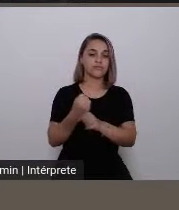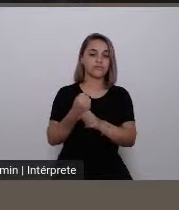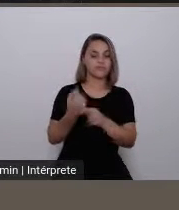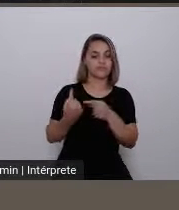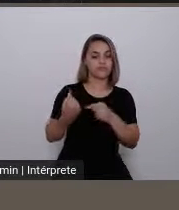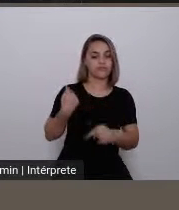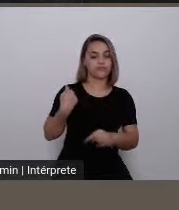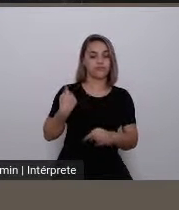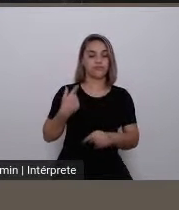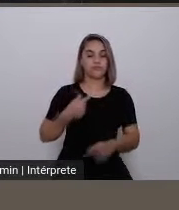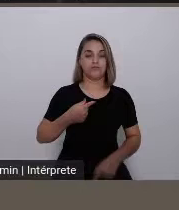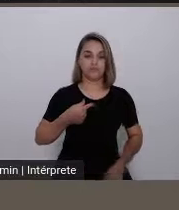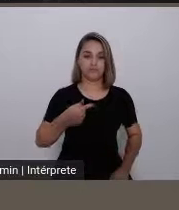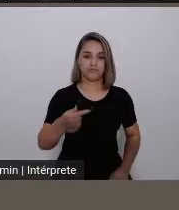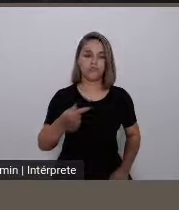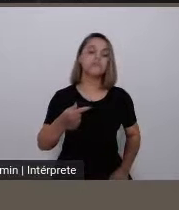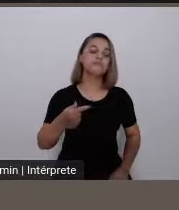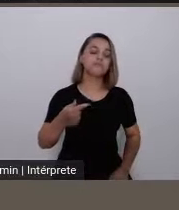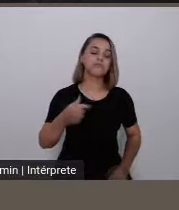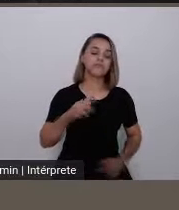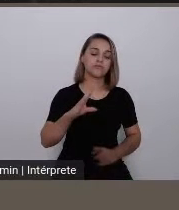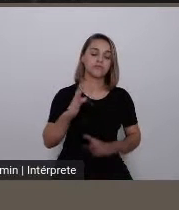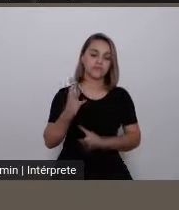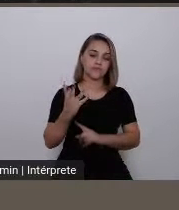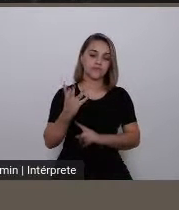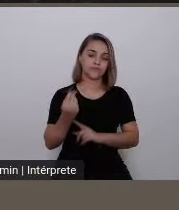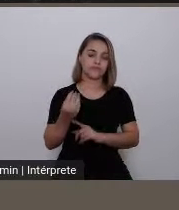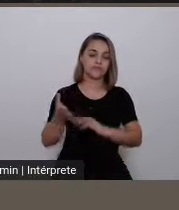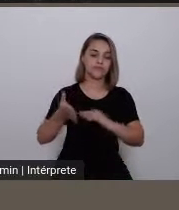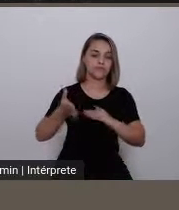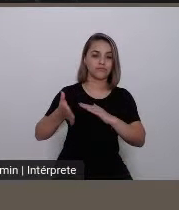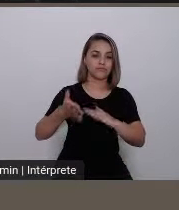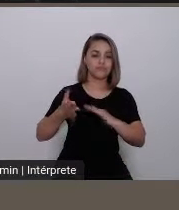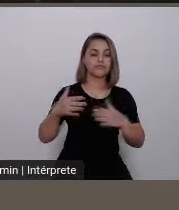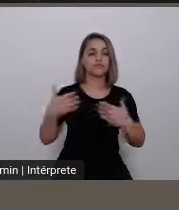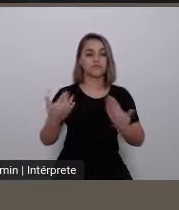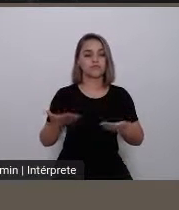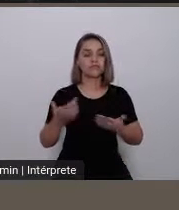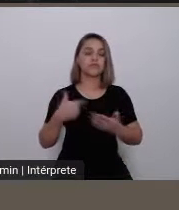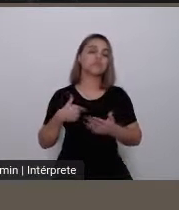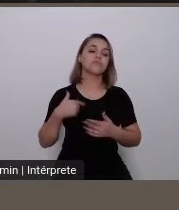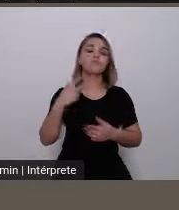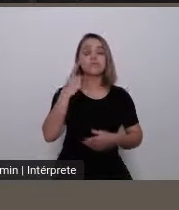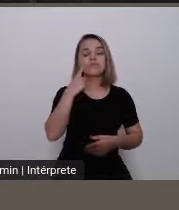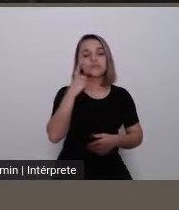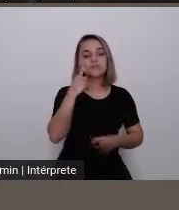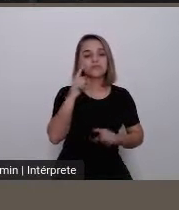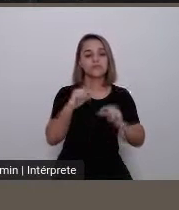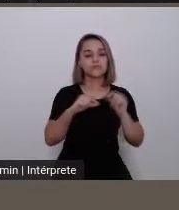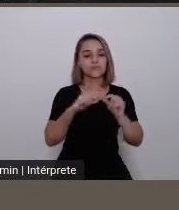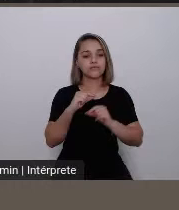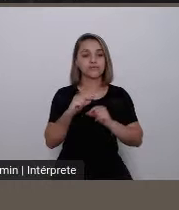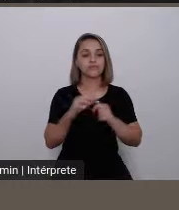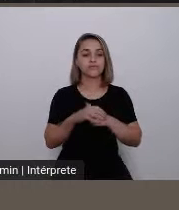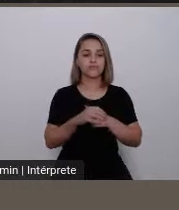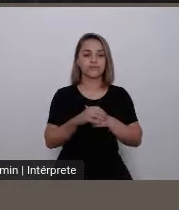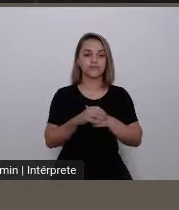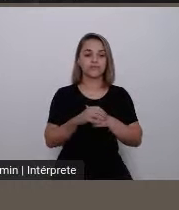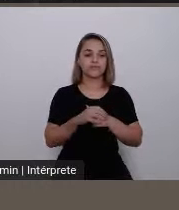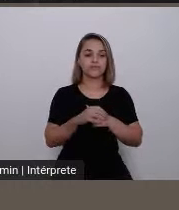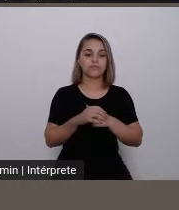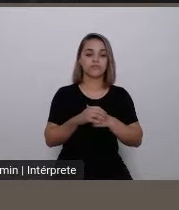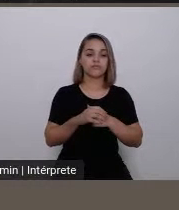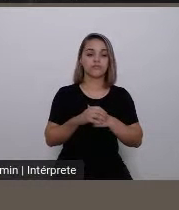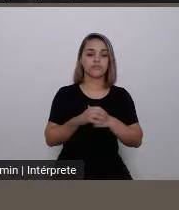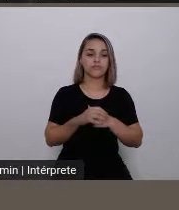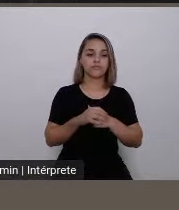de Arte Moderna. A gente vai ver como, apesar de todo o ímpeto futurista, né,